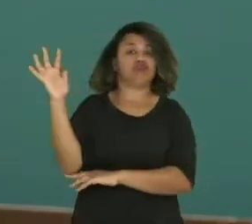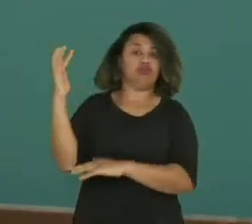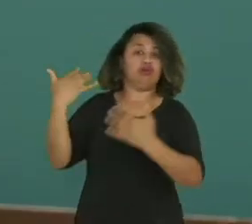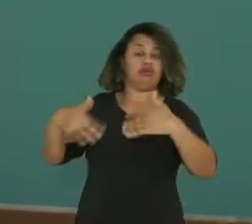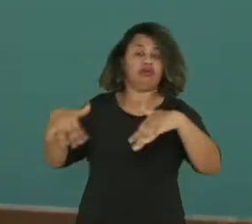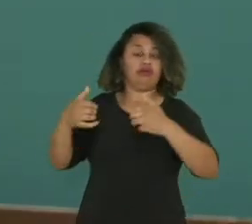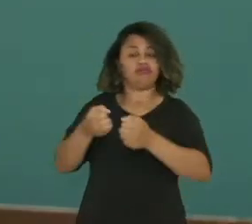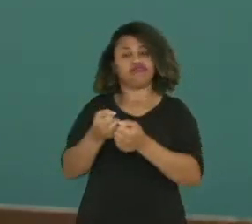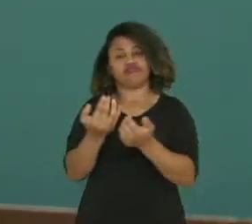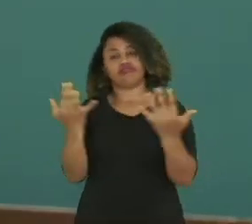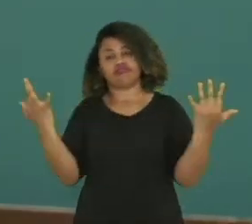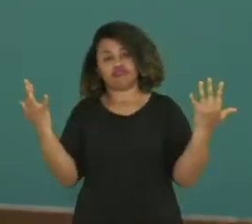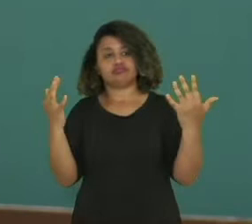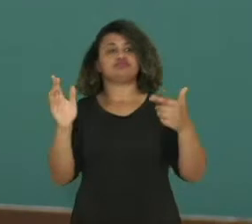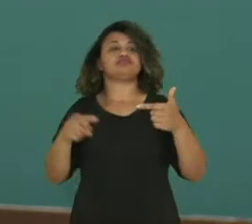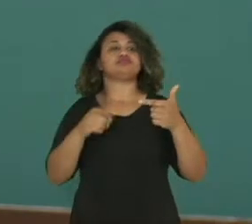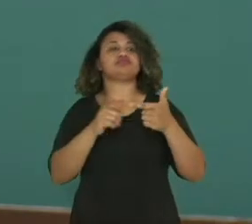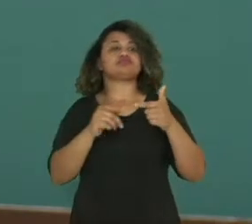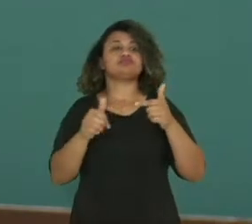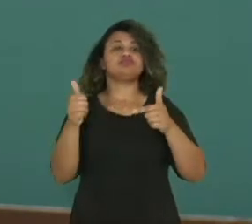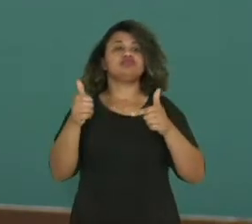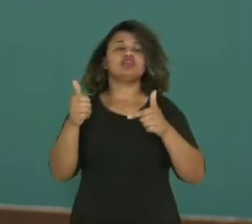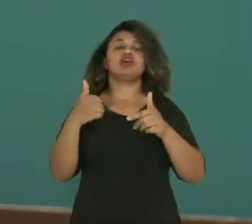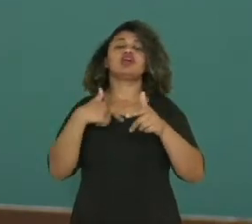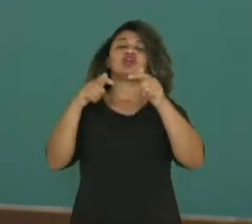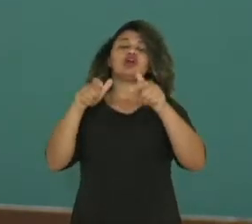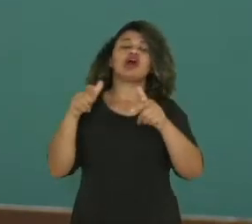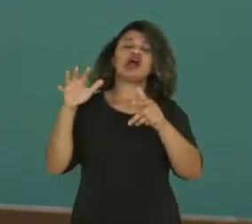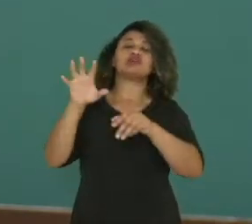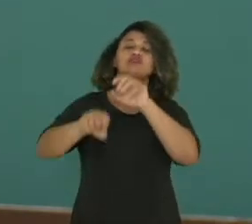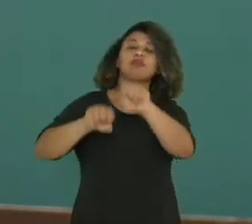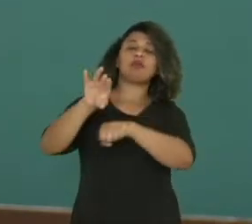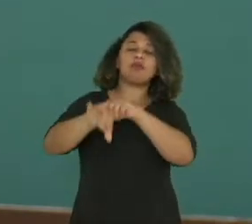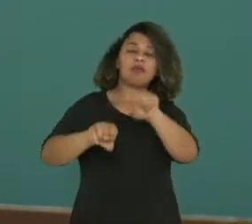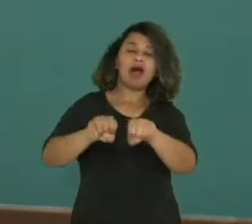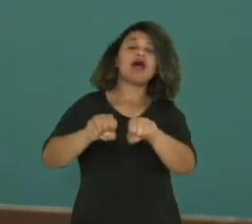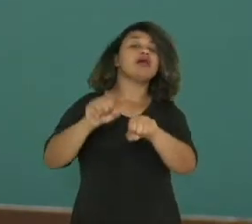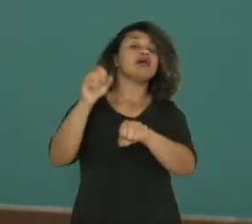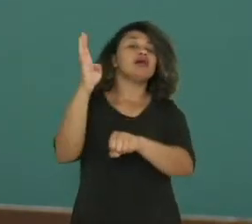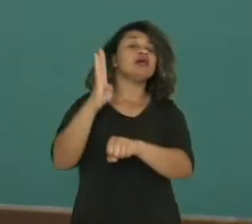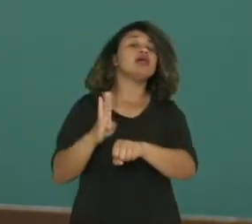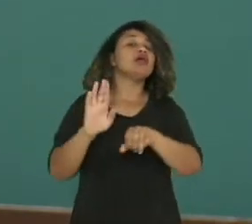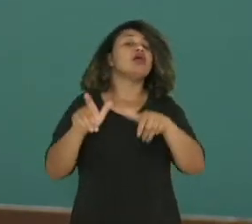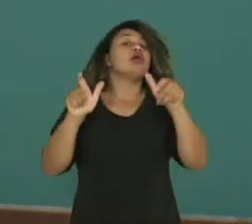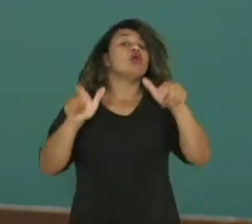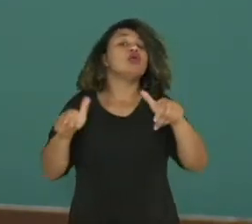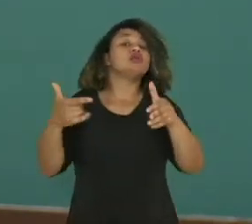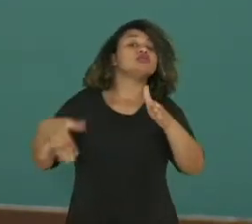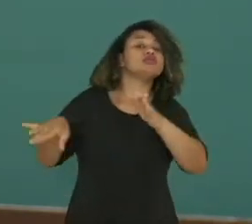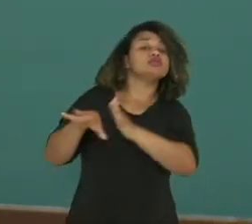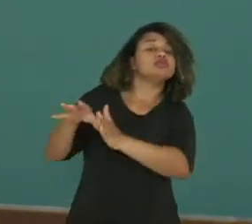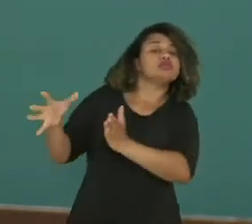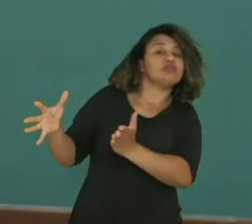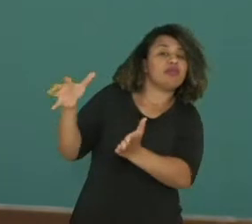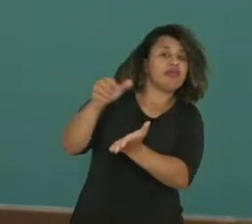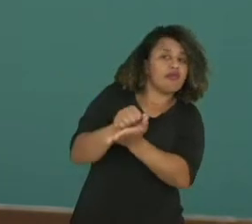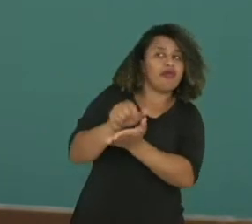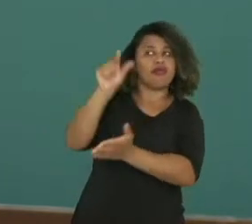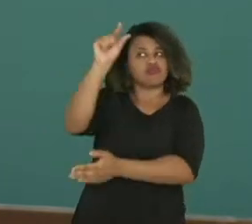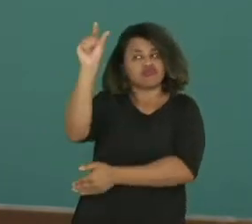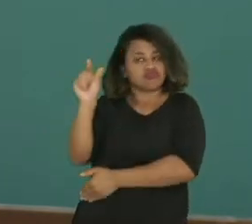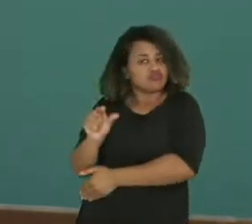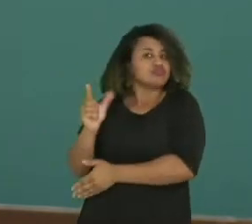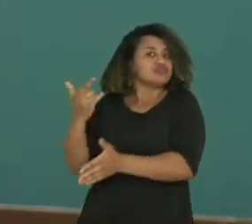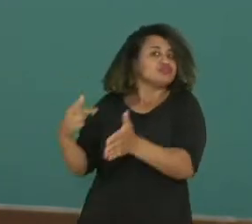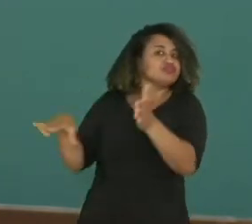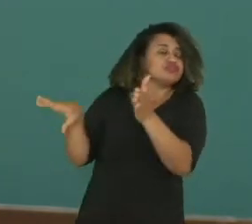certo? Primeiro local de exploração do Brasil. Por onde chegaram os colonizadores? Por esta área.